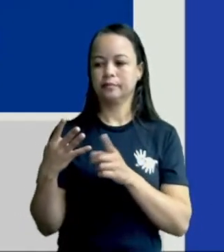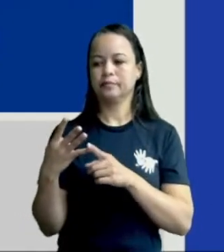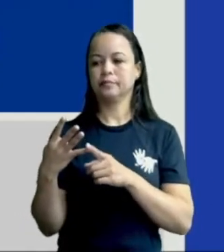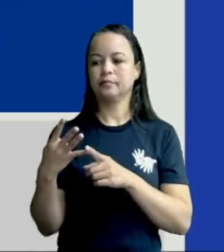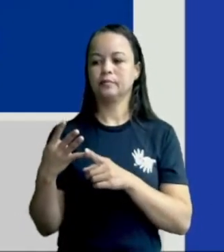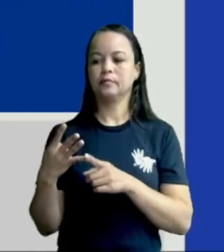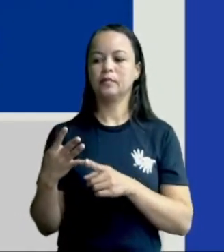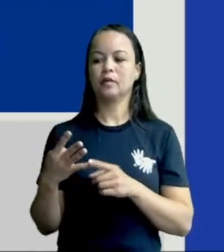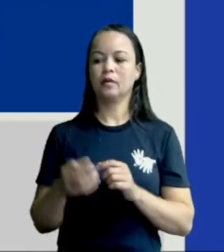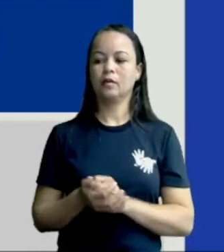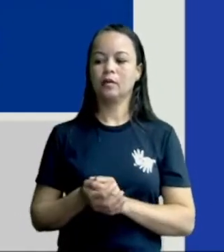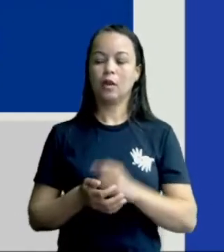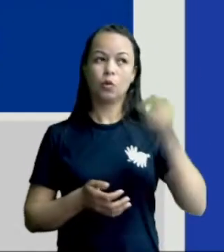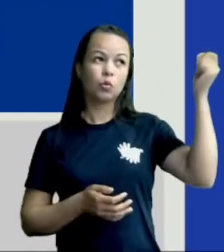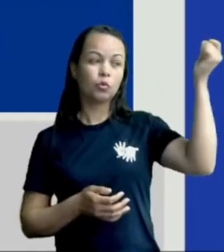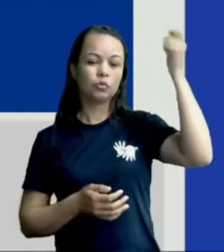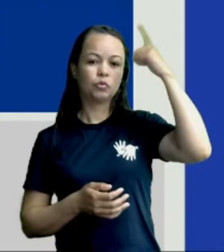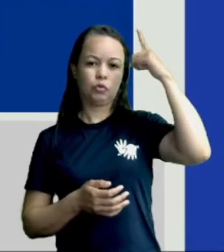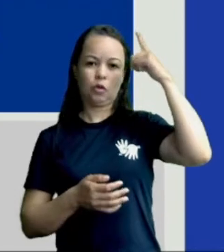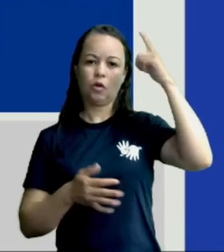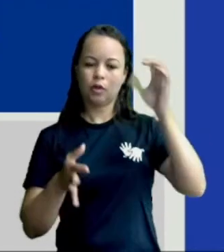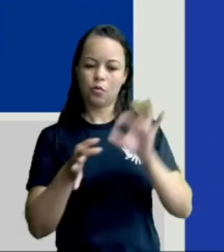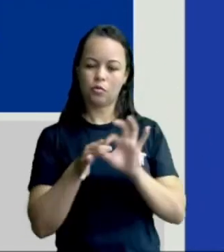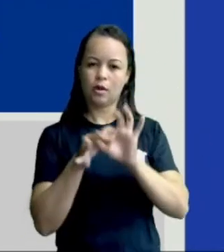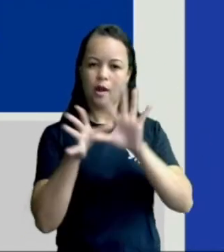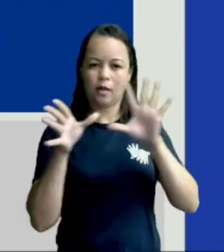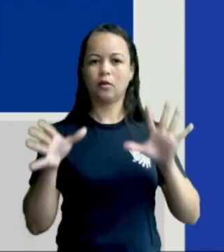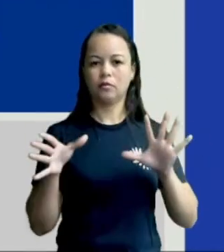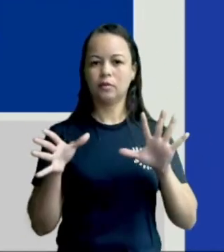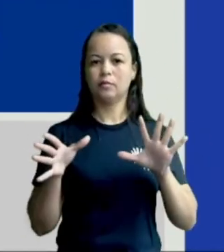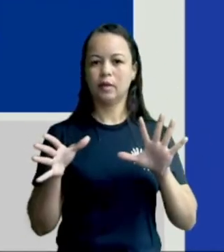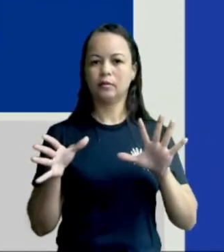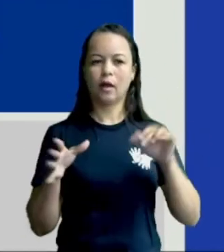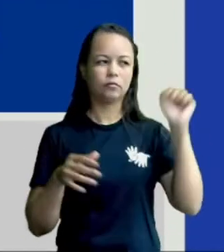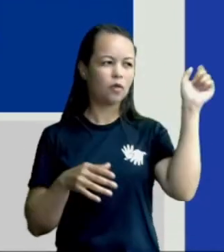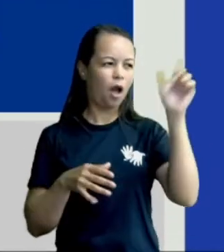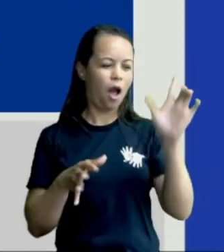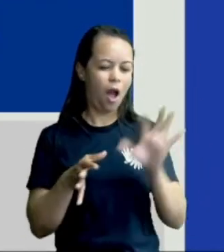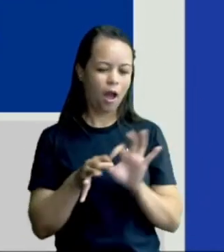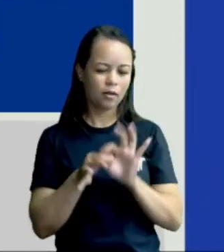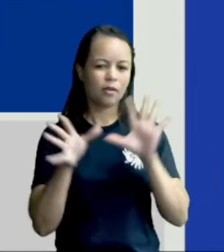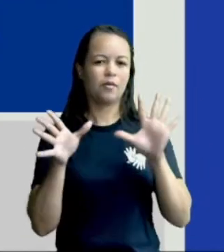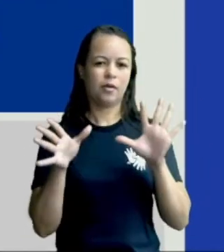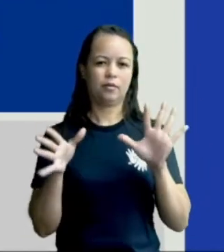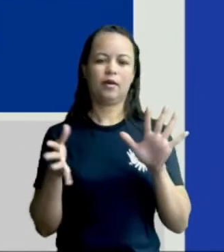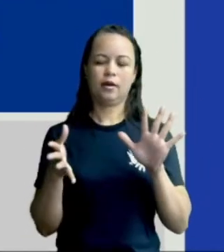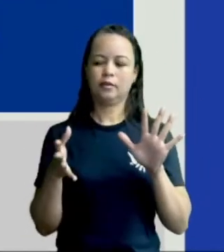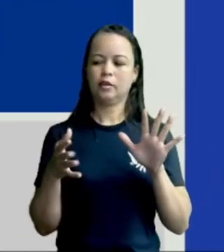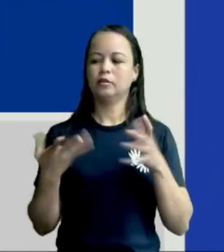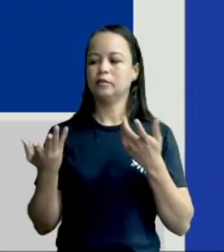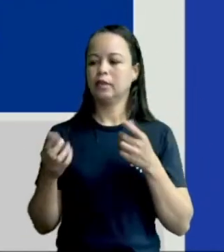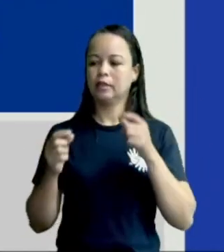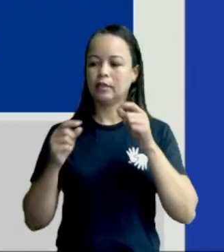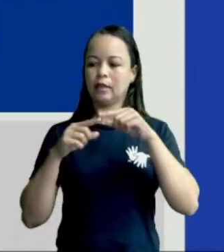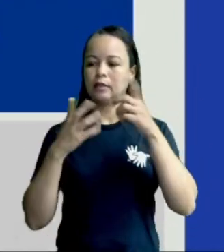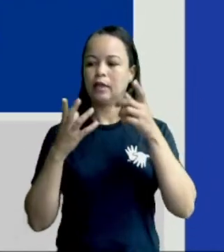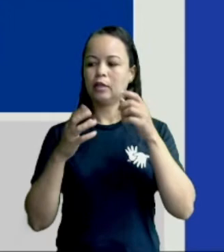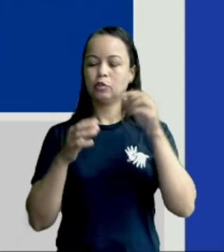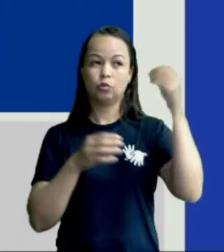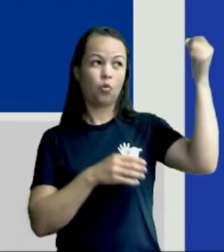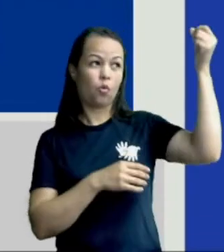Temos aí o sol, raios de liberdade, o sol está ali perto dentro daquele